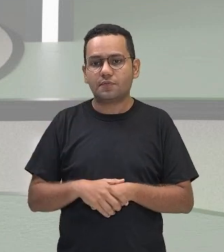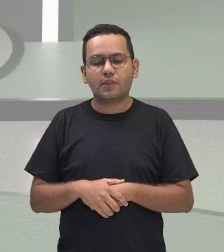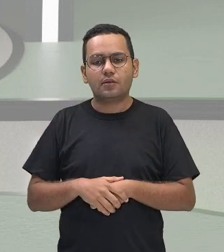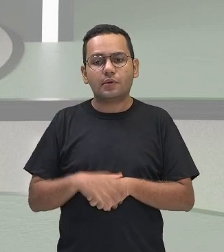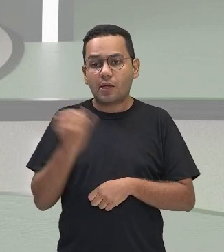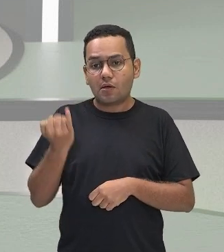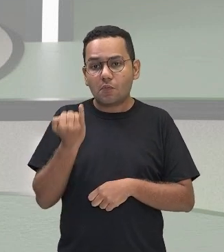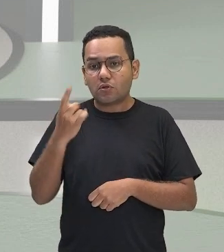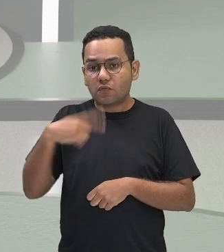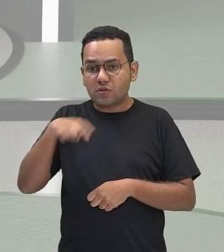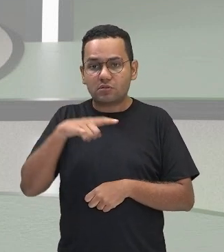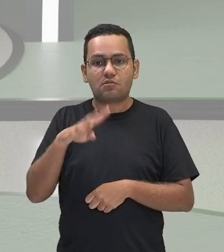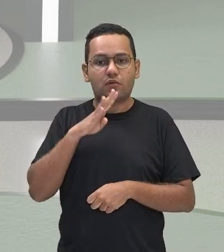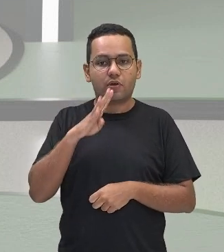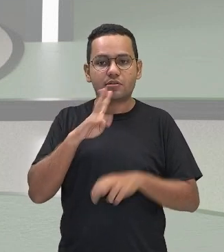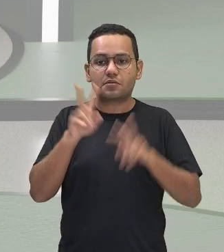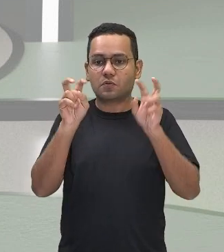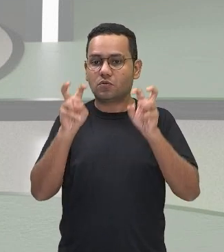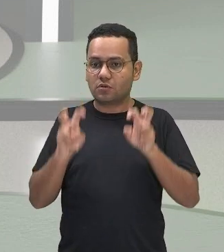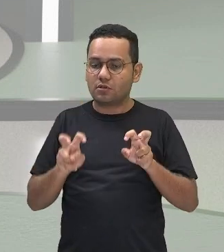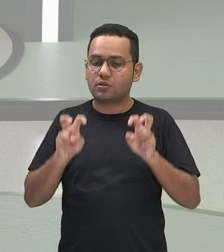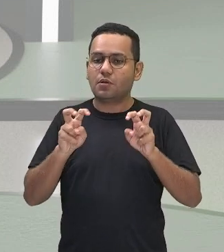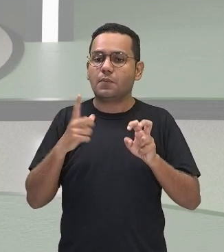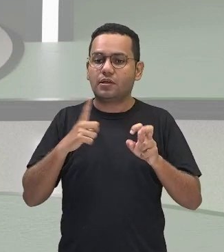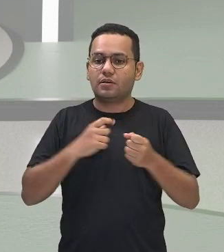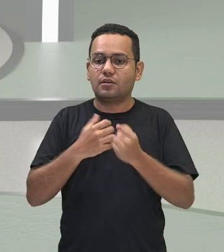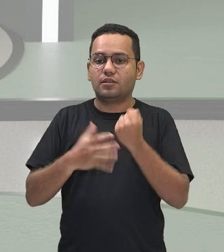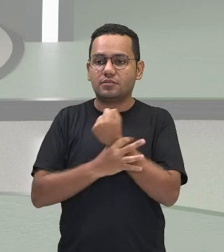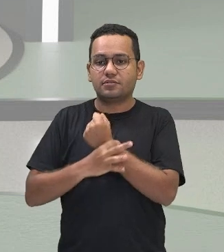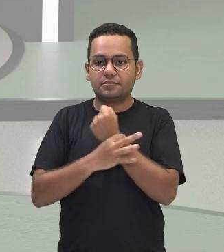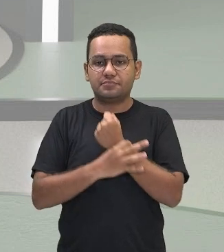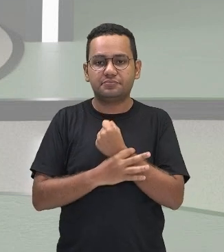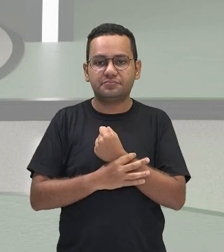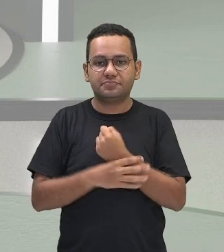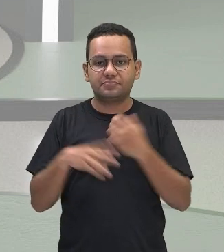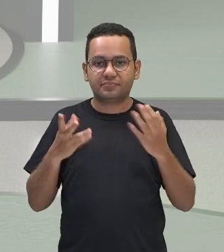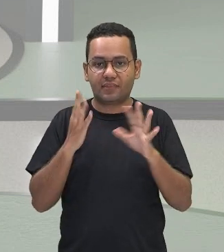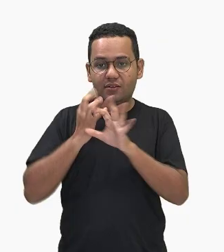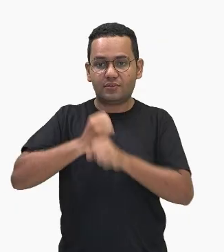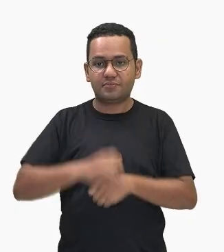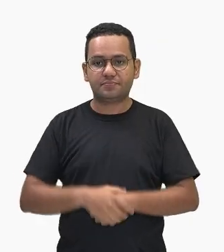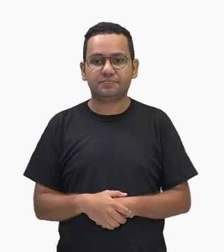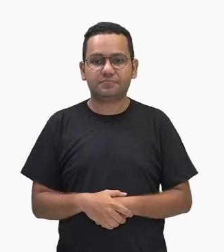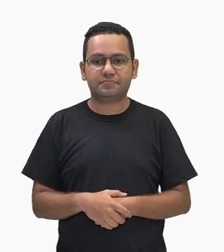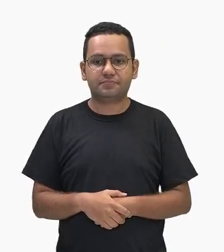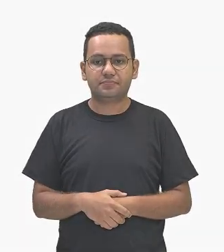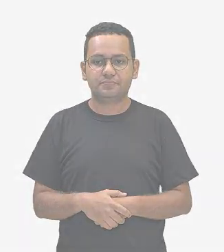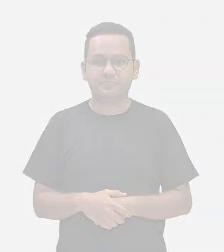pessoa possa se proteger com segurança. Então essa foi a nossa revisão.